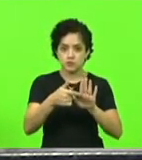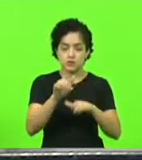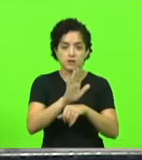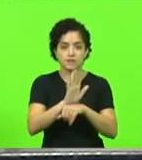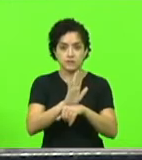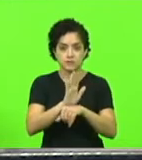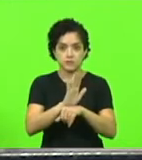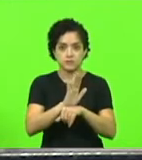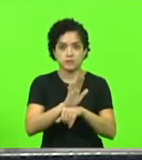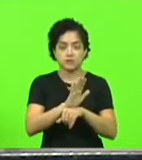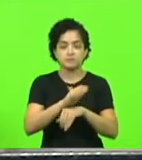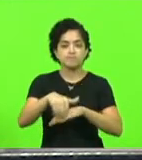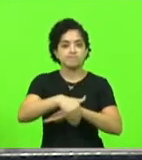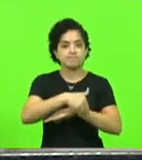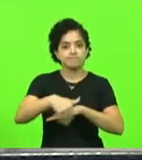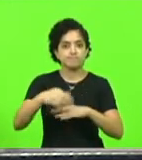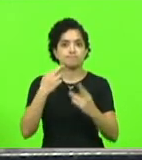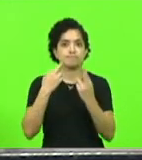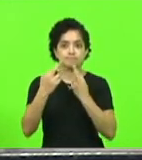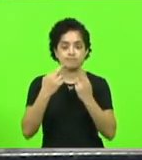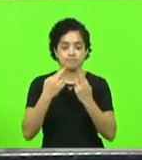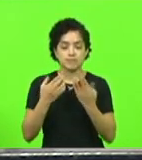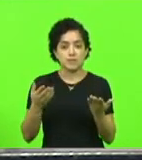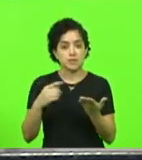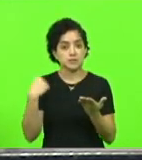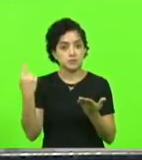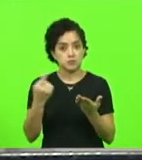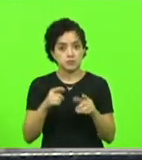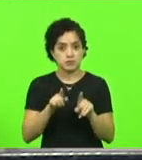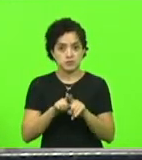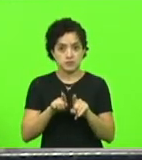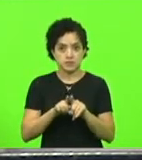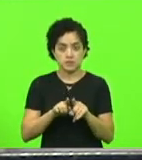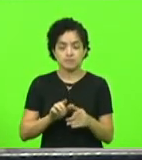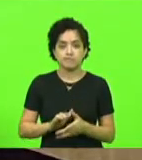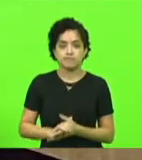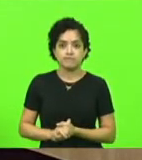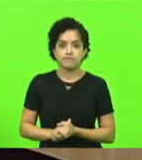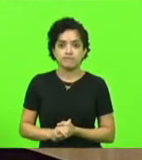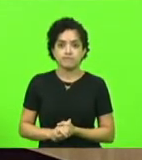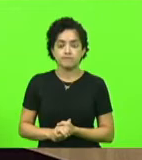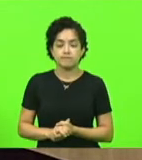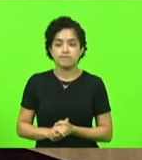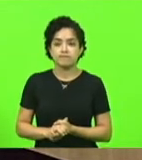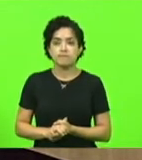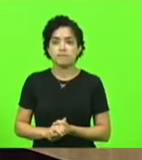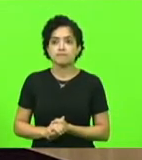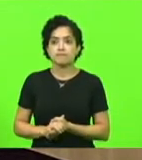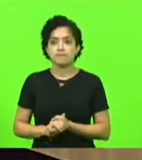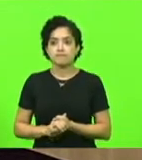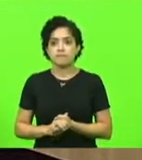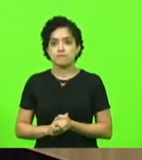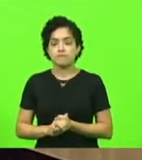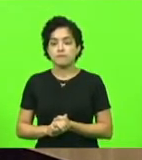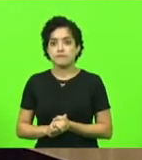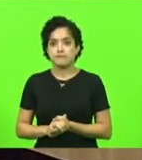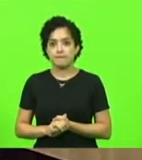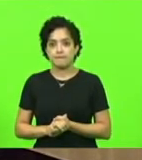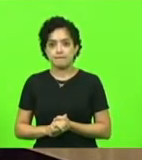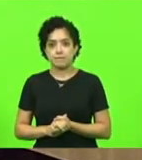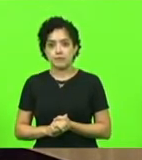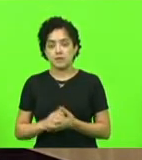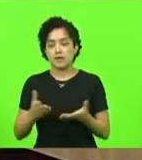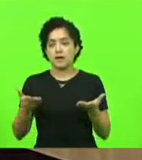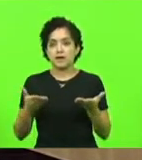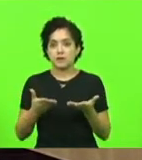das rodovias, assim como nós temos feito aqui no Parlamento Catarinense. Obrigado, senhor presidente. Parabéns, deputado Alba. E como